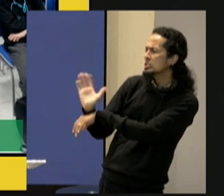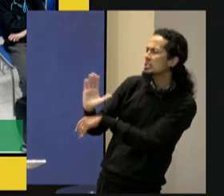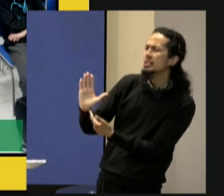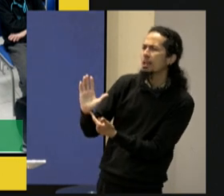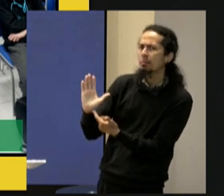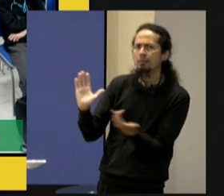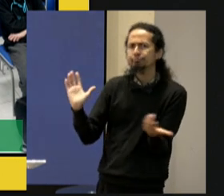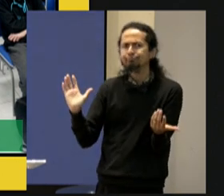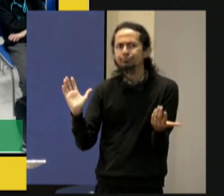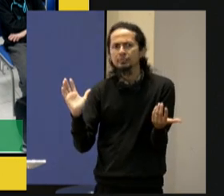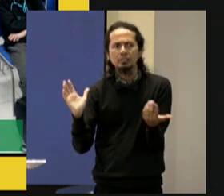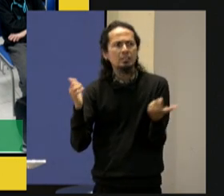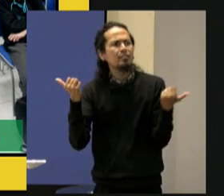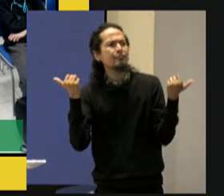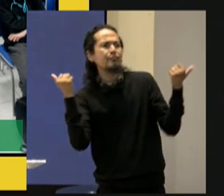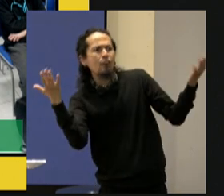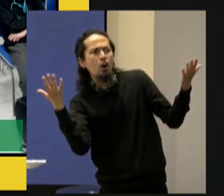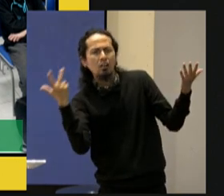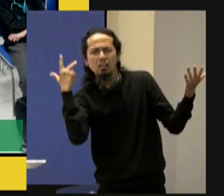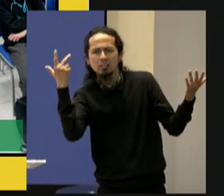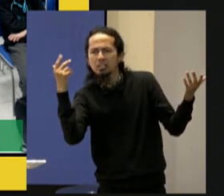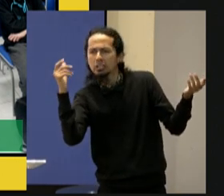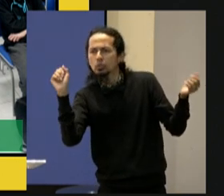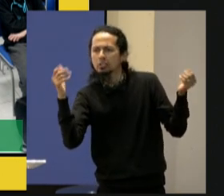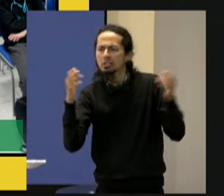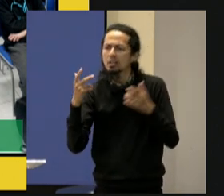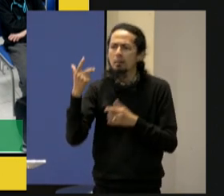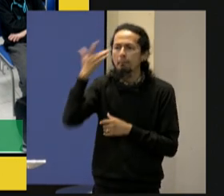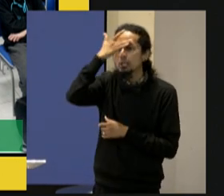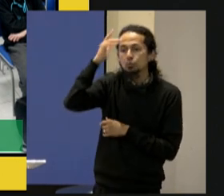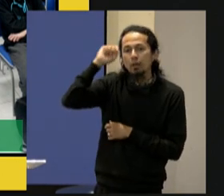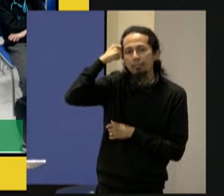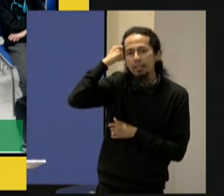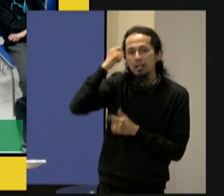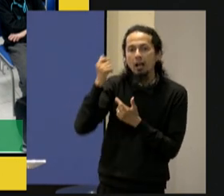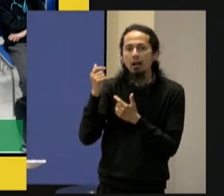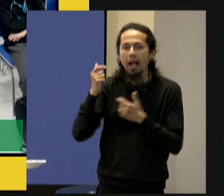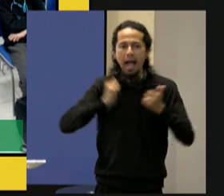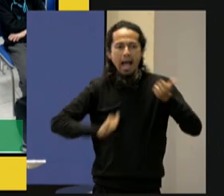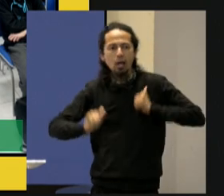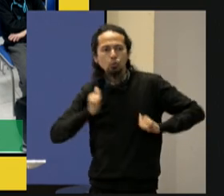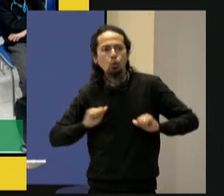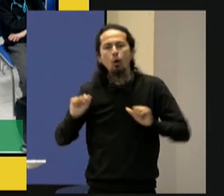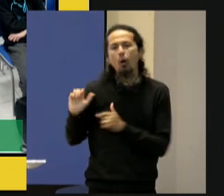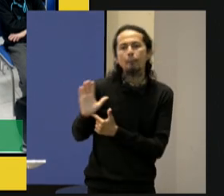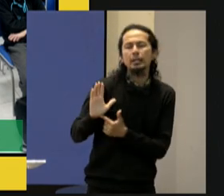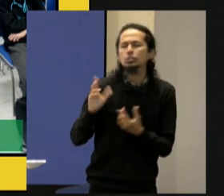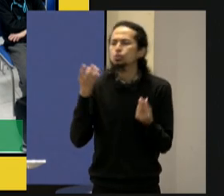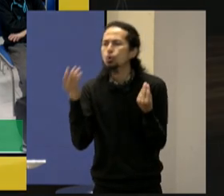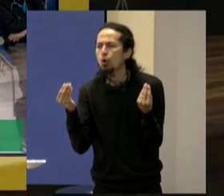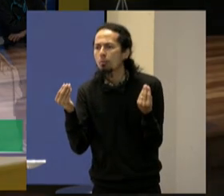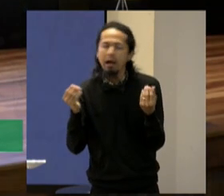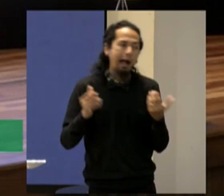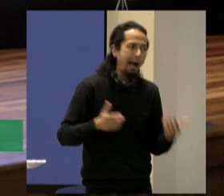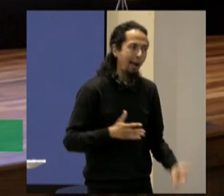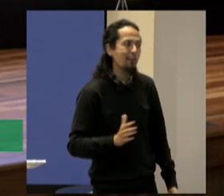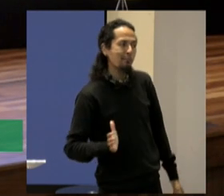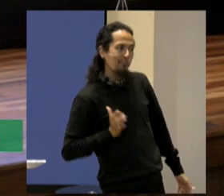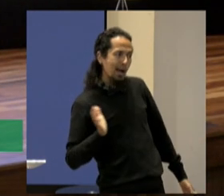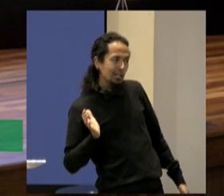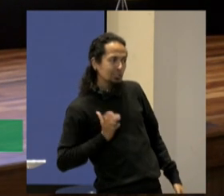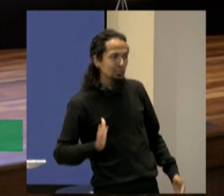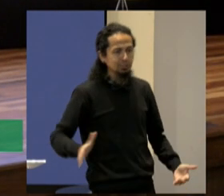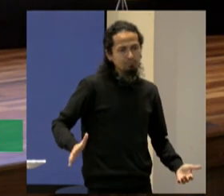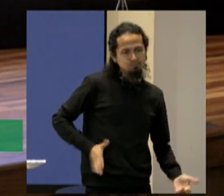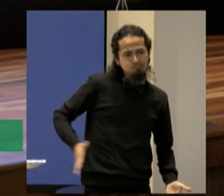comercial trata a população negra, como bandido, como traficante, como famílias desestruturadas, e como que os